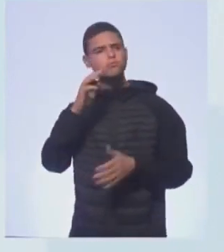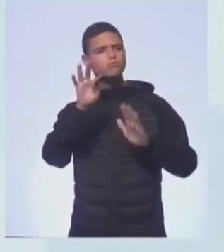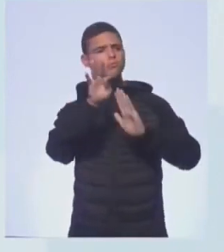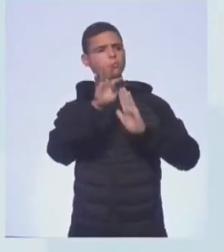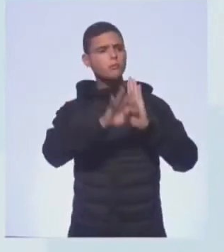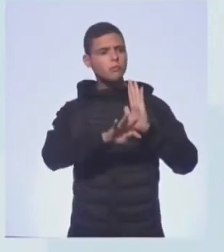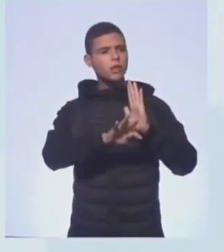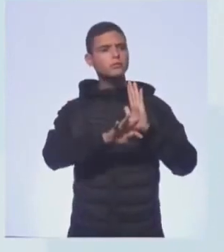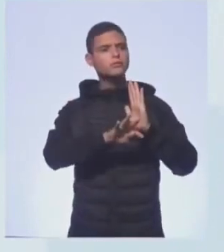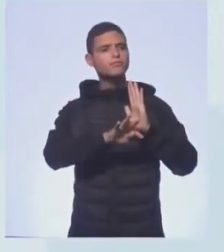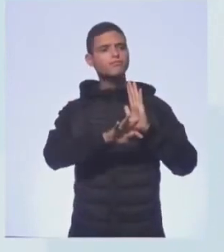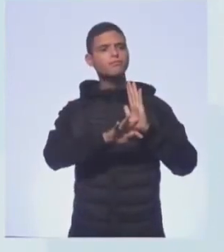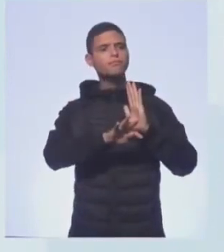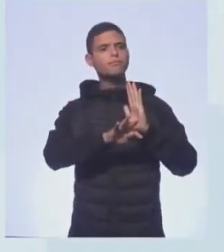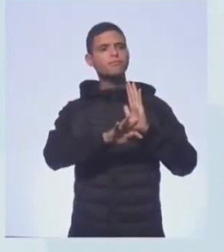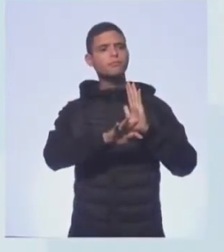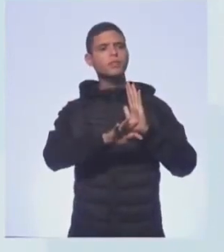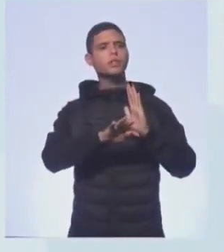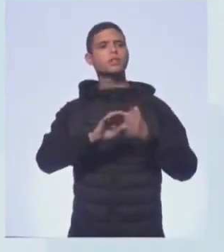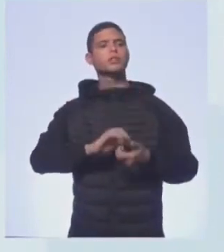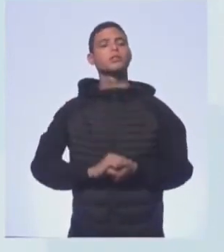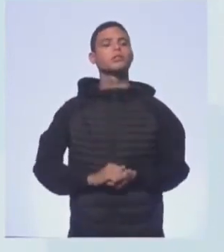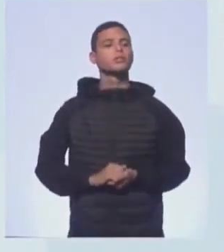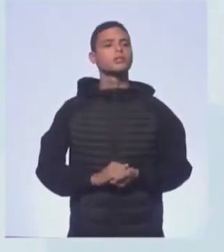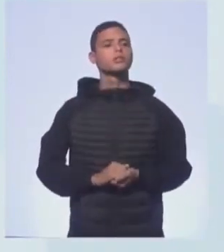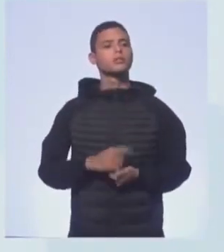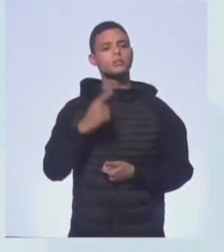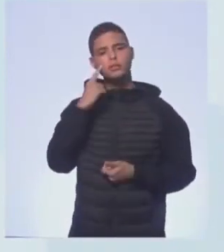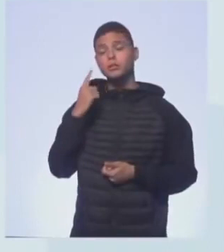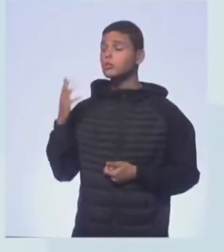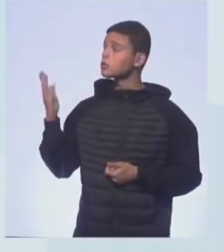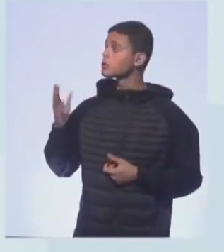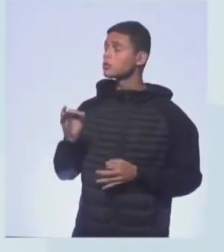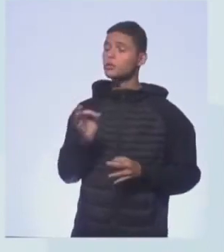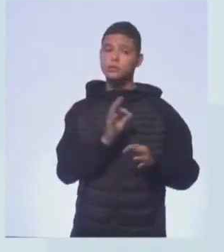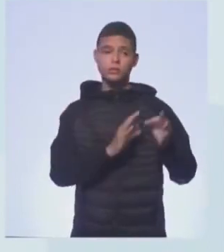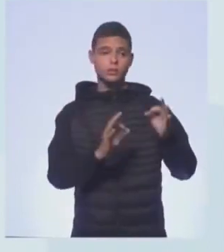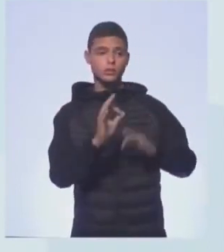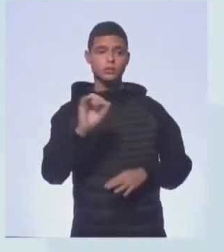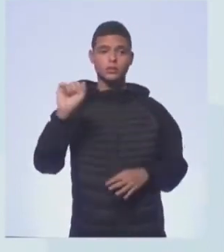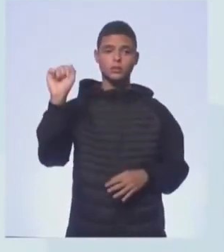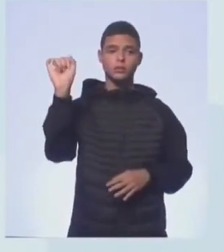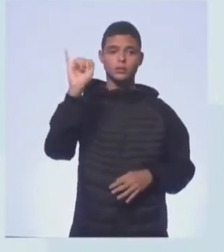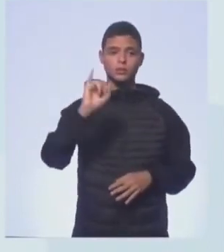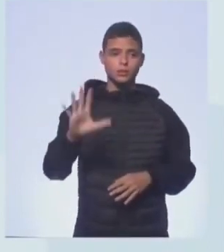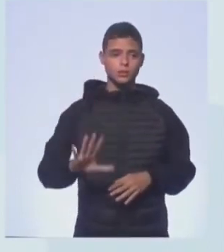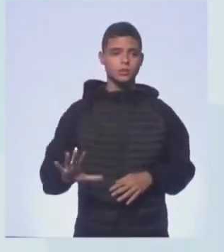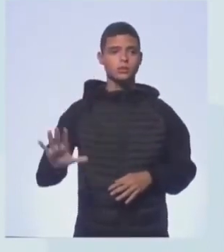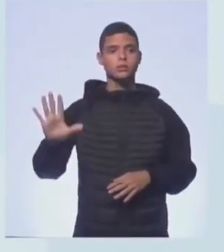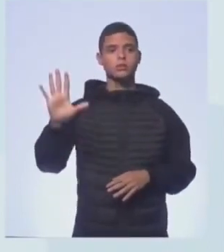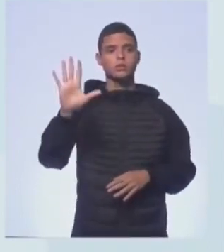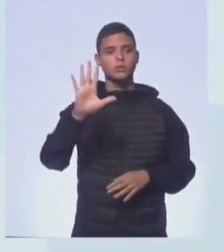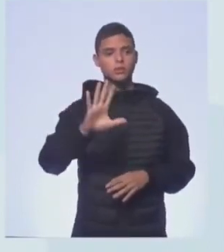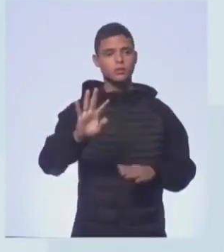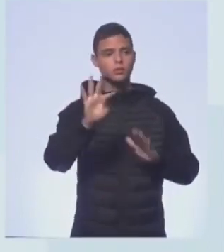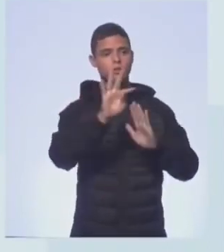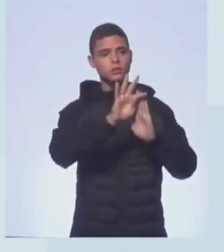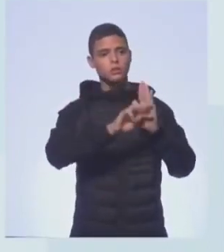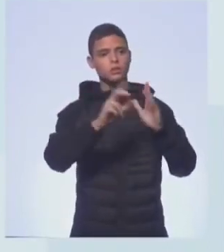texto. Isso, aí nós temos aí uma montagem que é como se fosse um meme, né? um